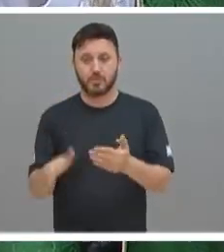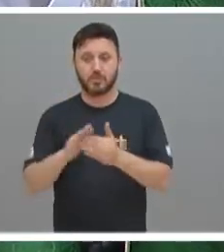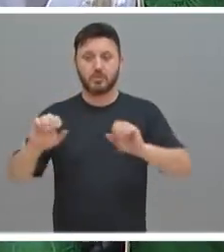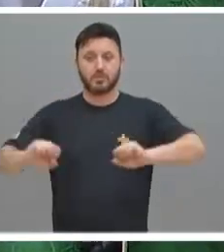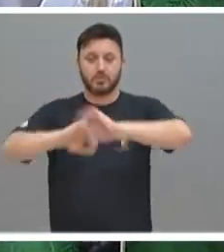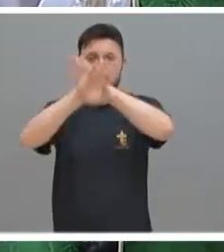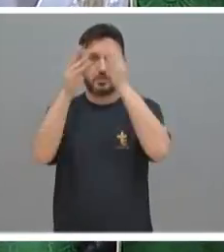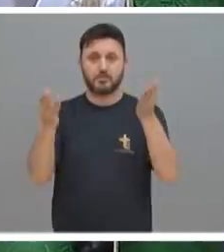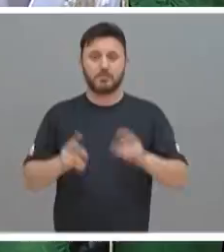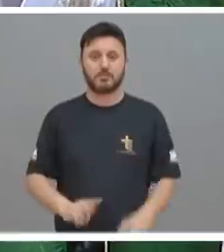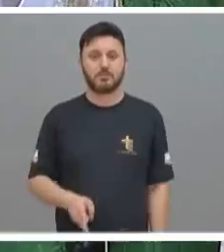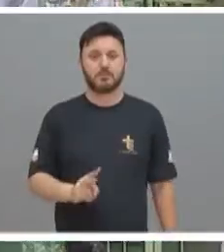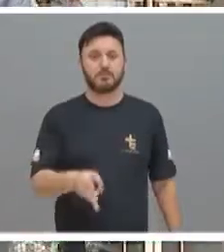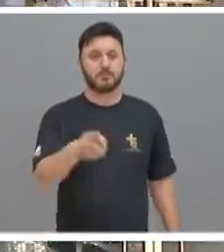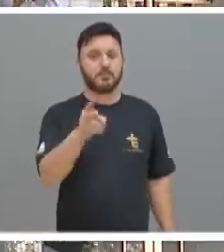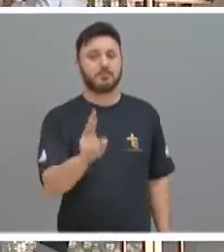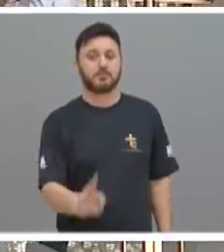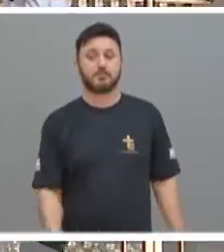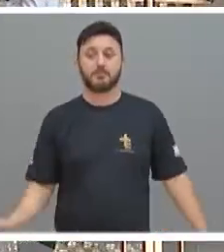glória, agora e para sempre.